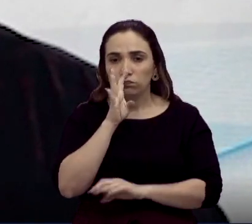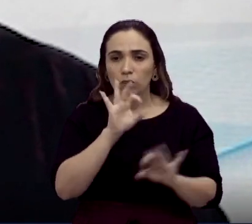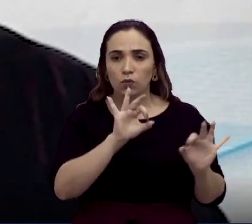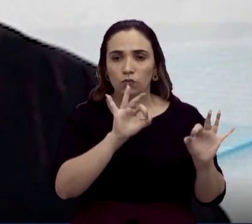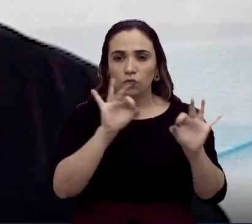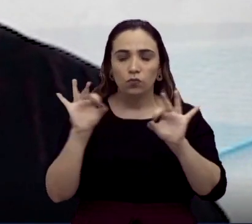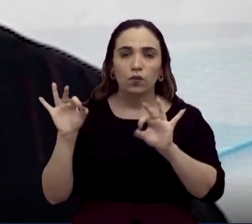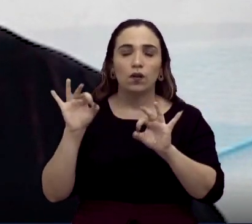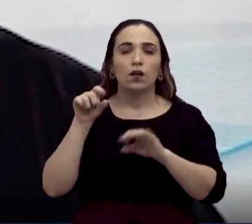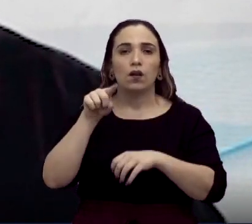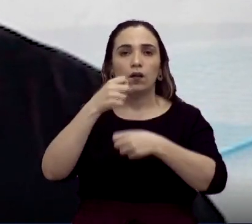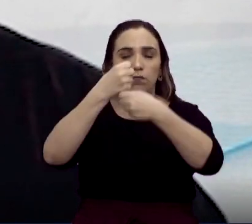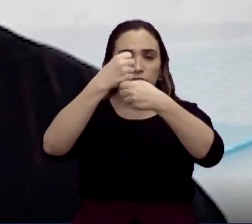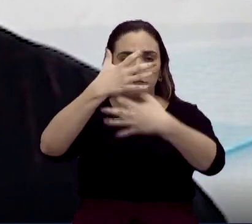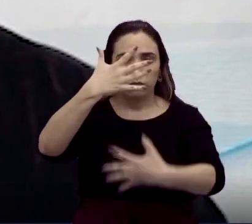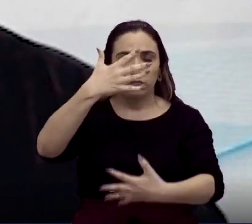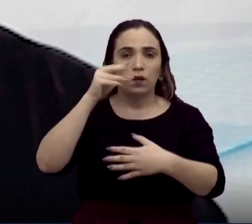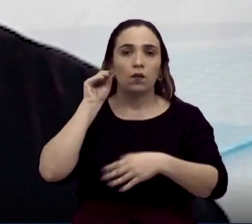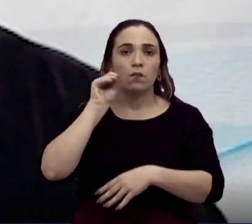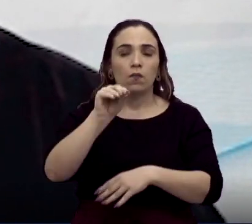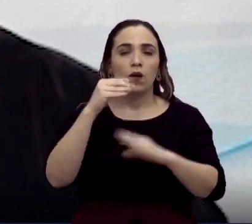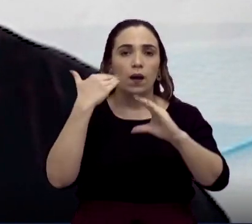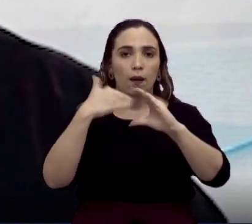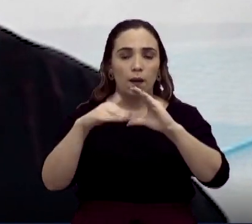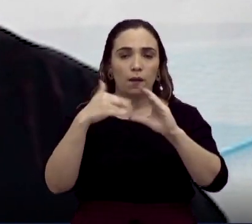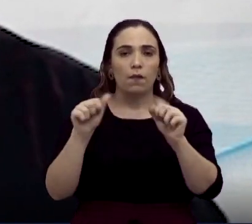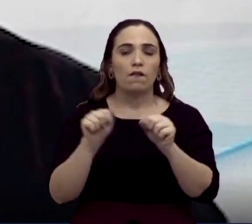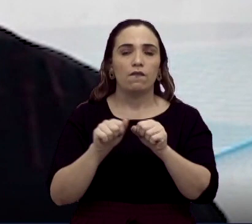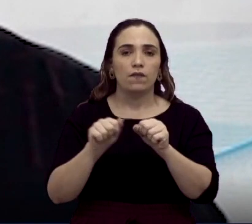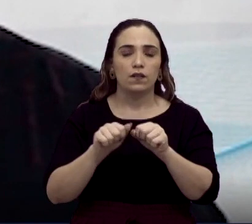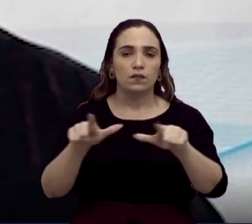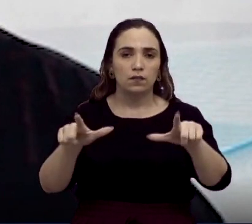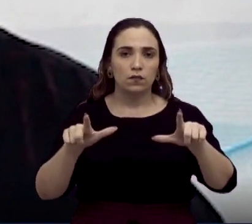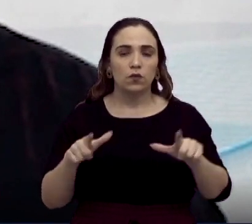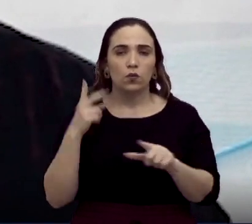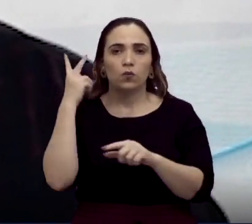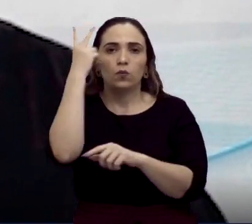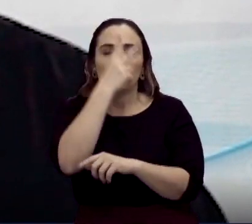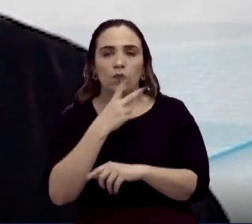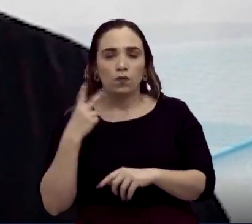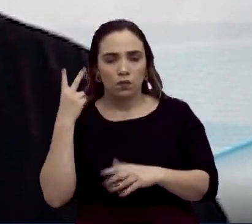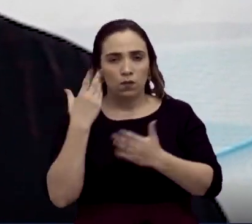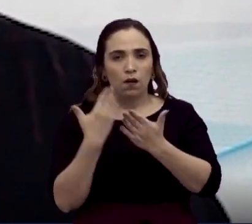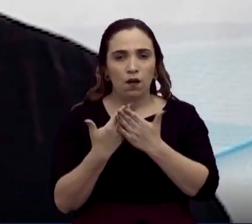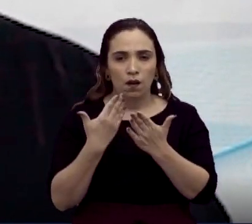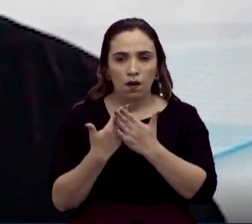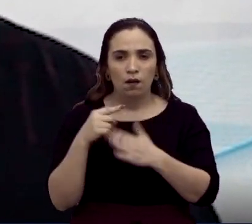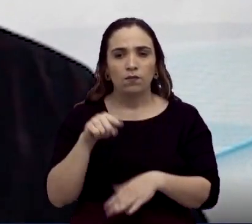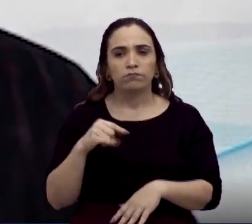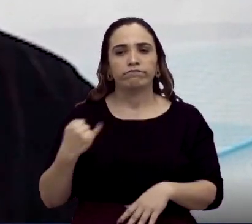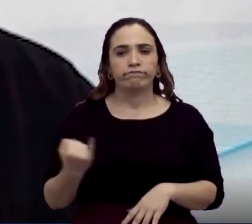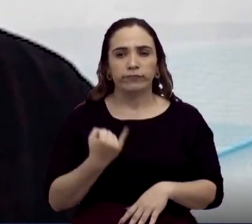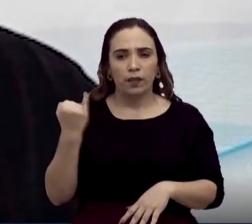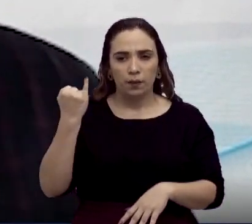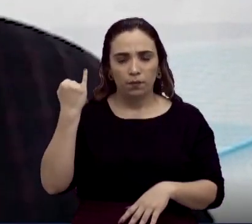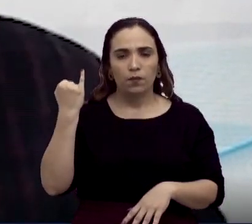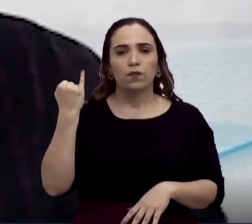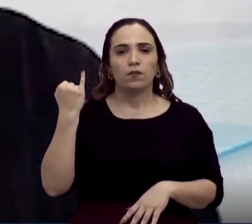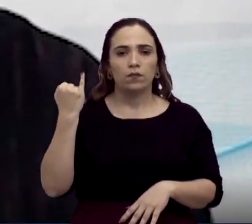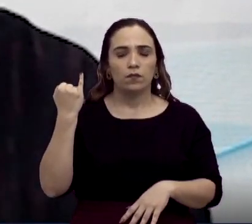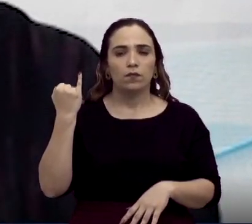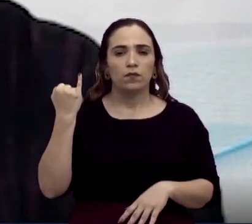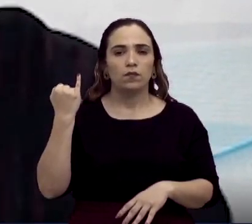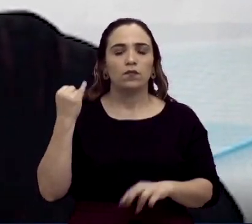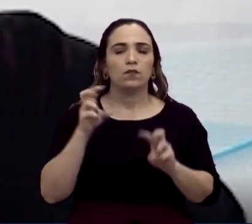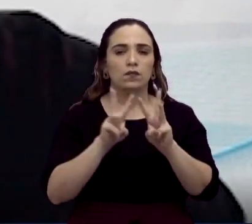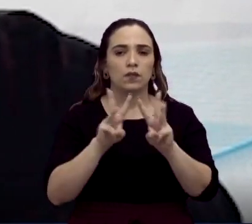no chat, tá? Que aí a gente emite o certificado de 2 horas da aula, tá? Porque a gente considera a importância, claro, de estar inscrito pelo Simpla, mas